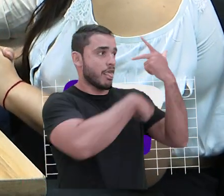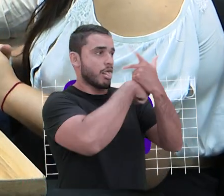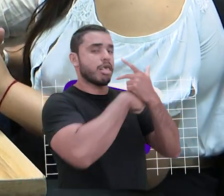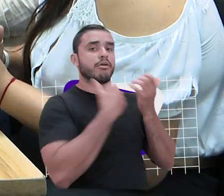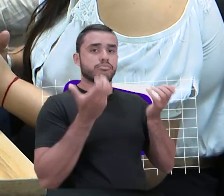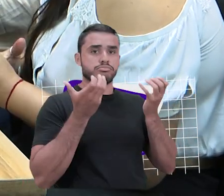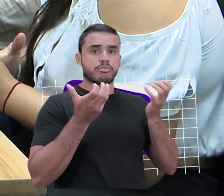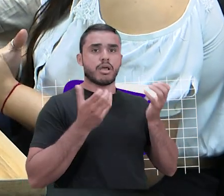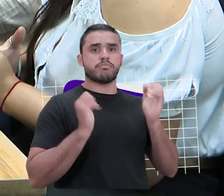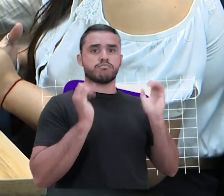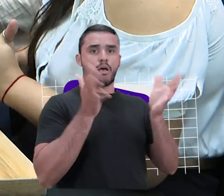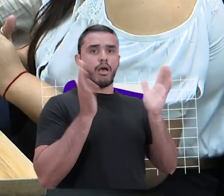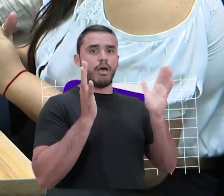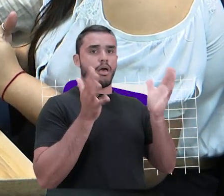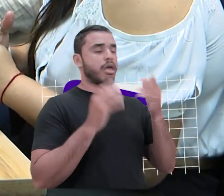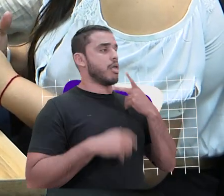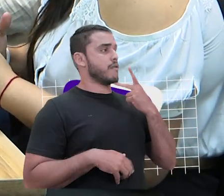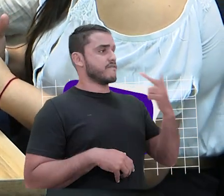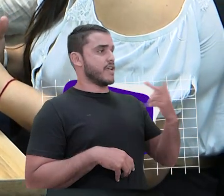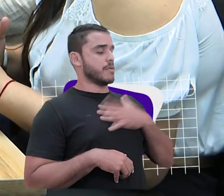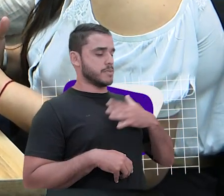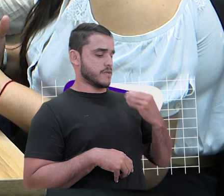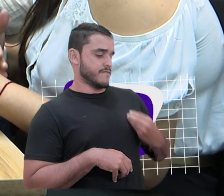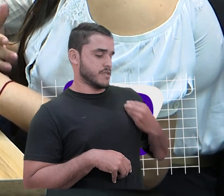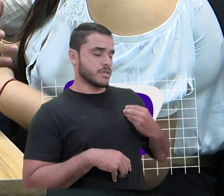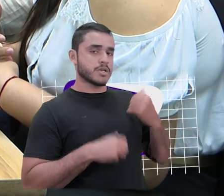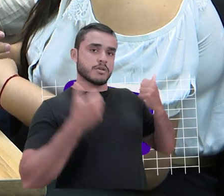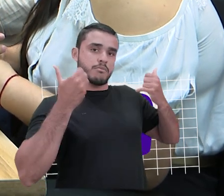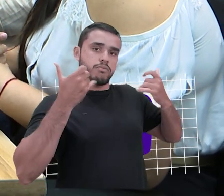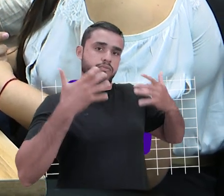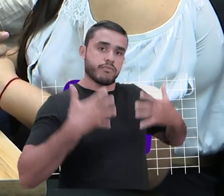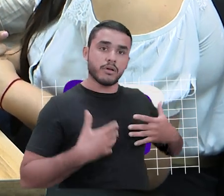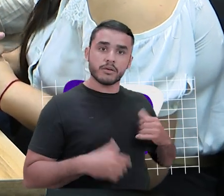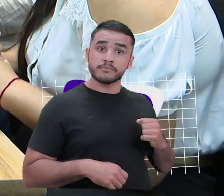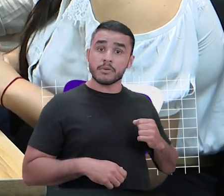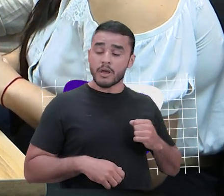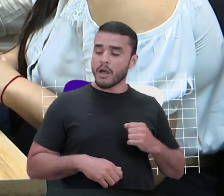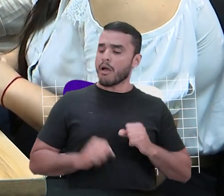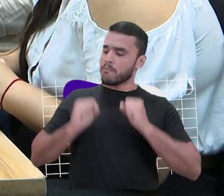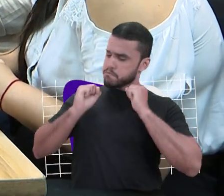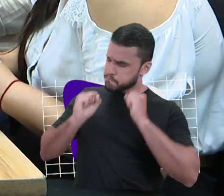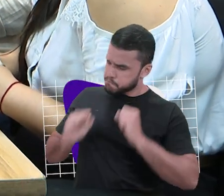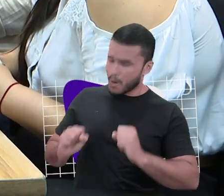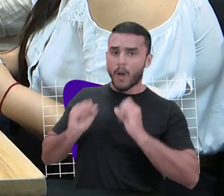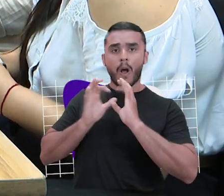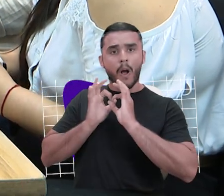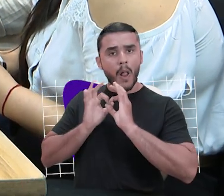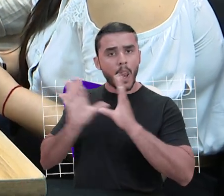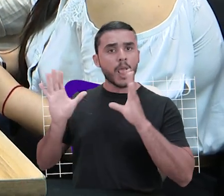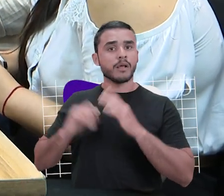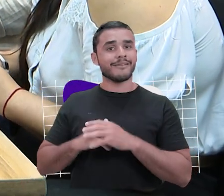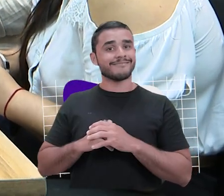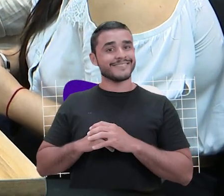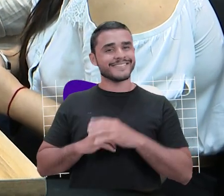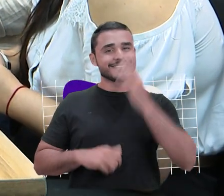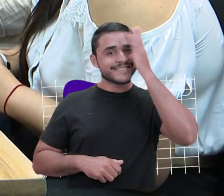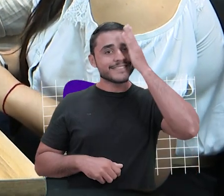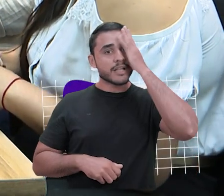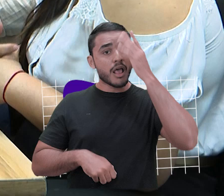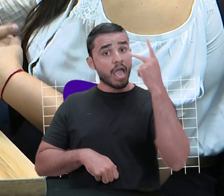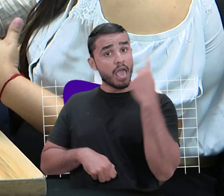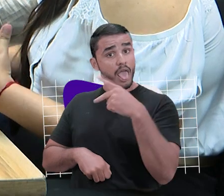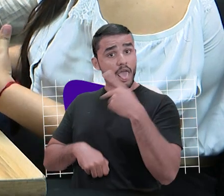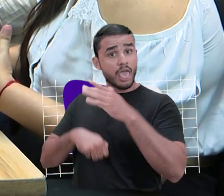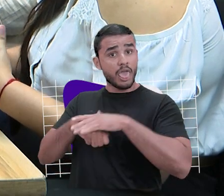Maravilhoso. E é sobre isso, Livinha, entendeu? Botar fala de verdade Dar fala pra ele de verdade, sabe? Pra ele,